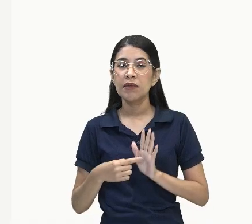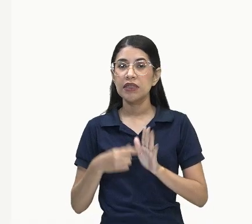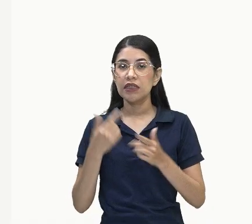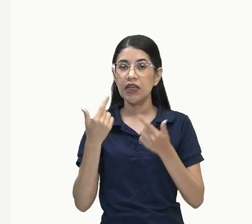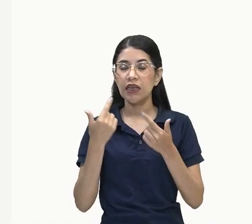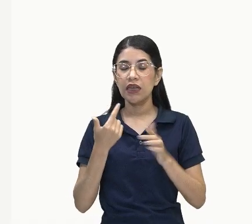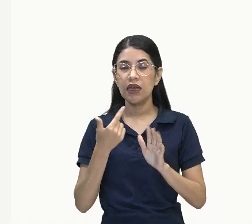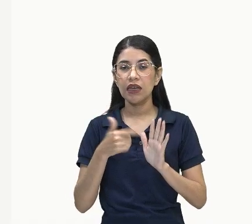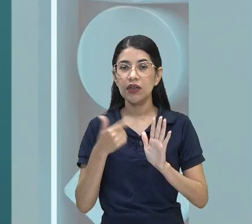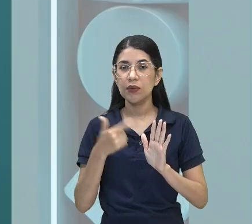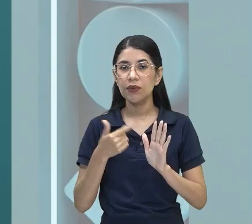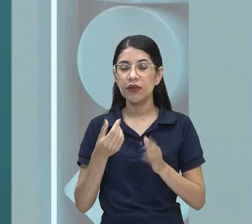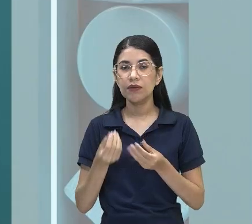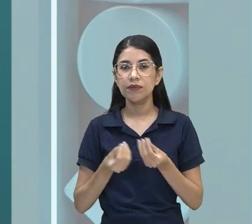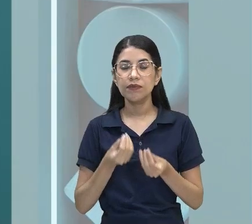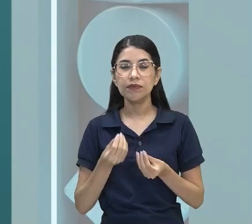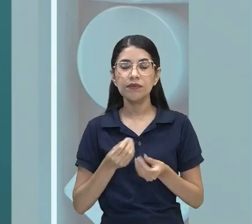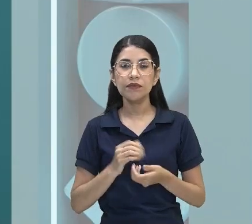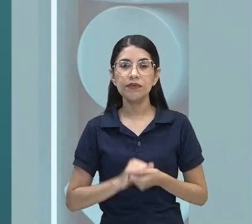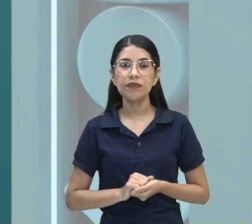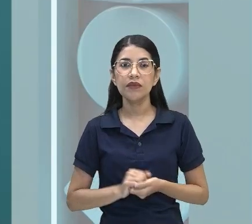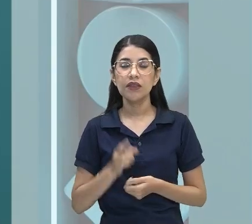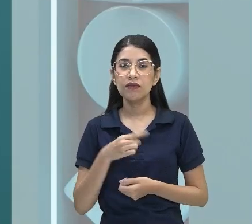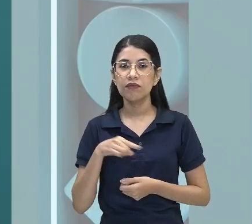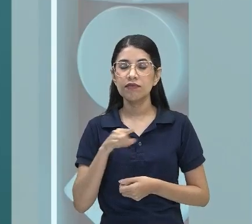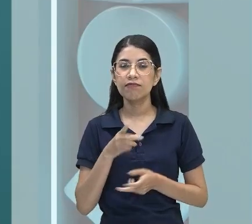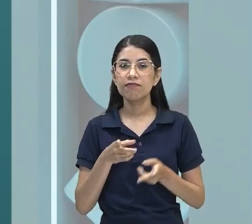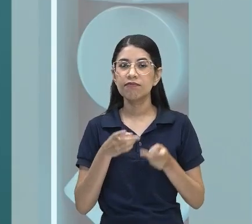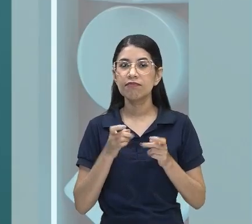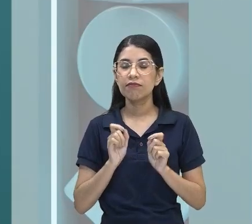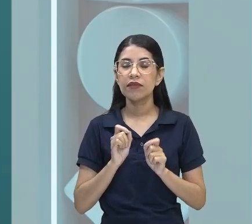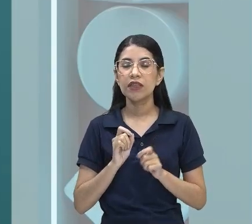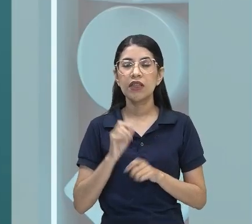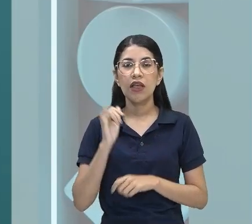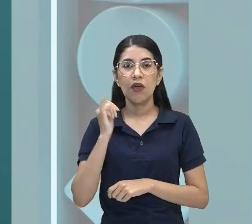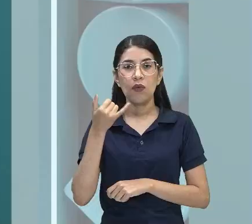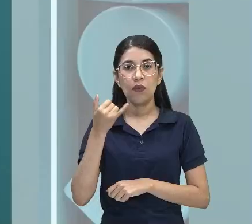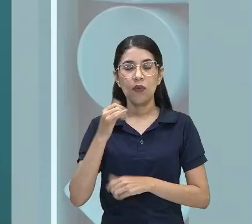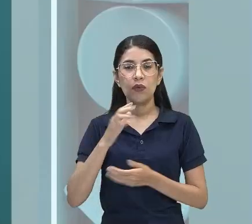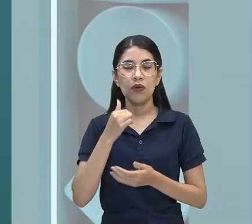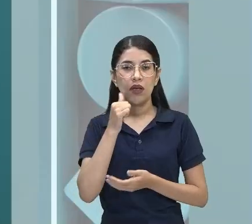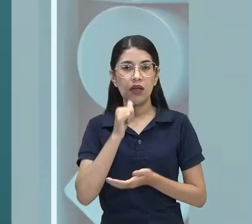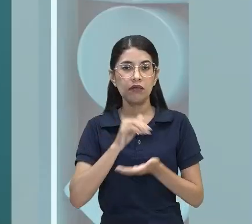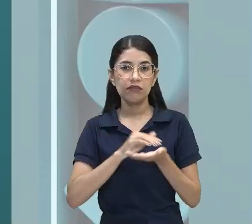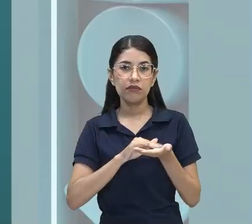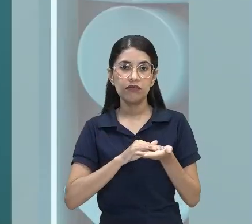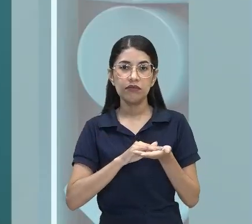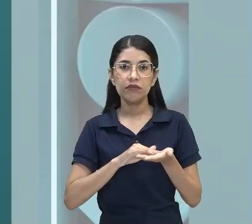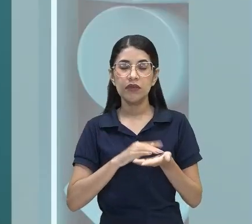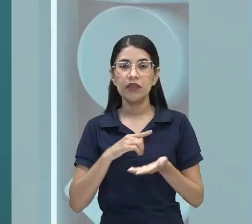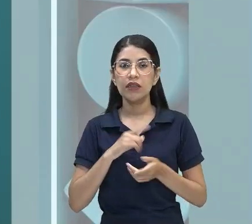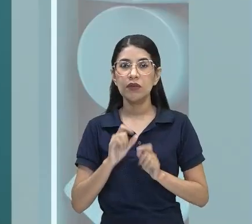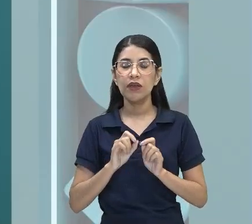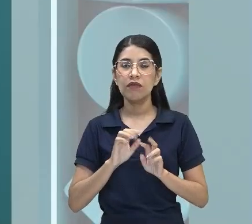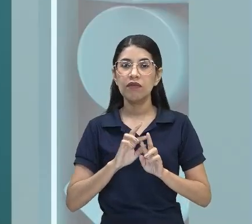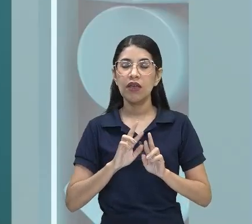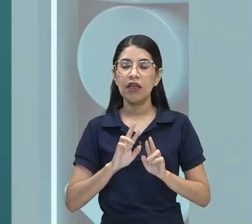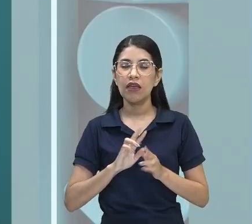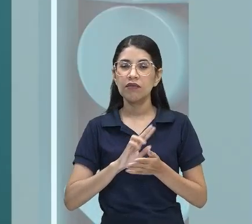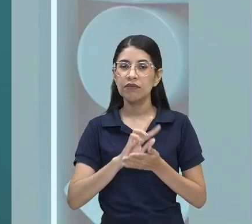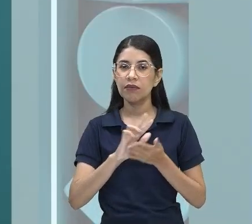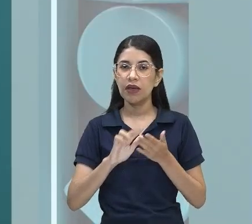trazer isso. Então, como você percebeu no conto A Cartomante, nós temos aí todas as